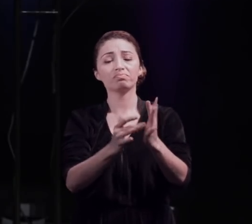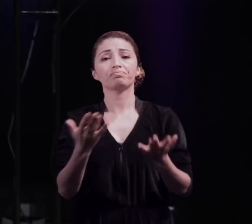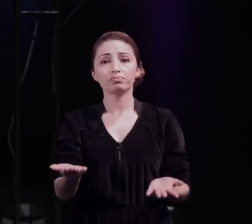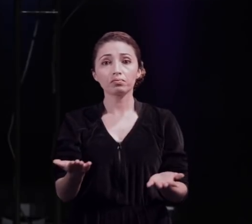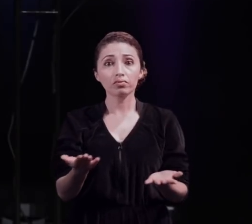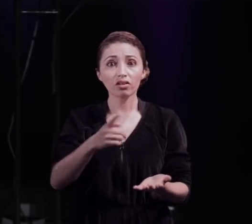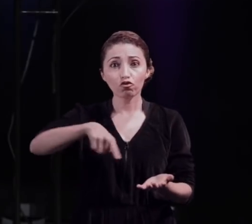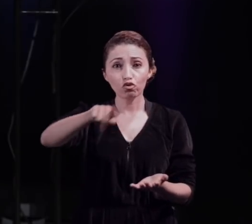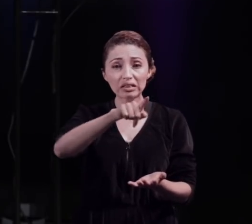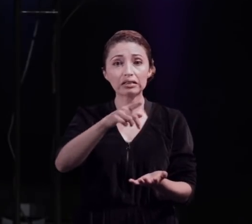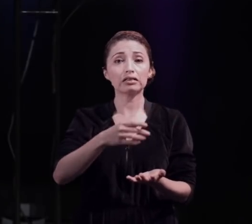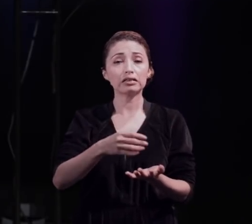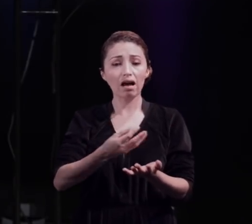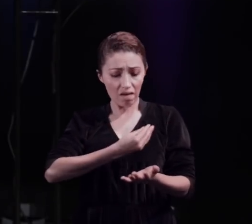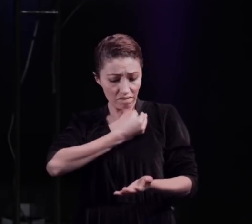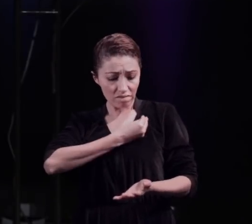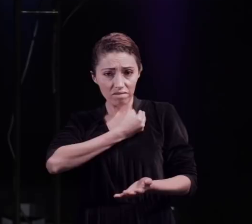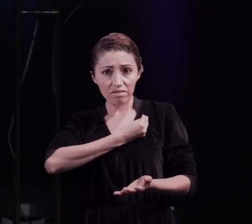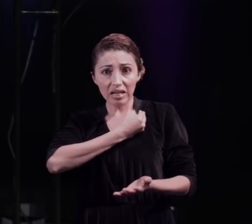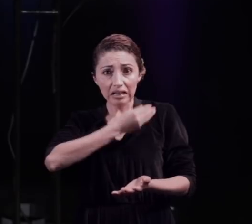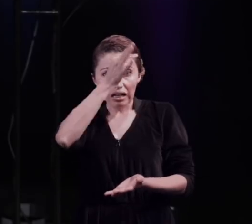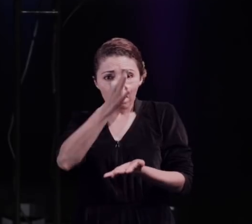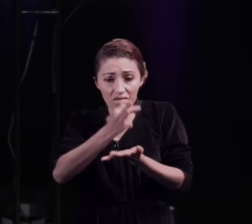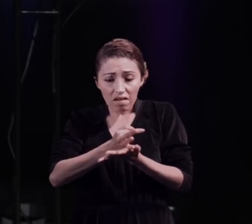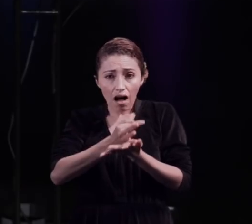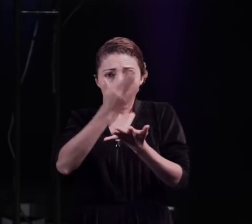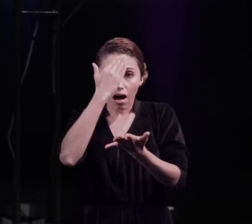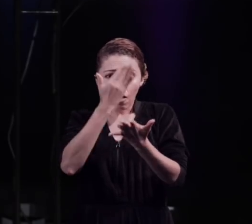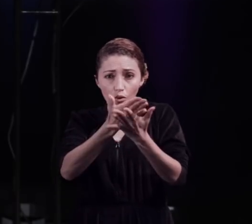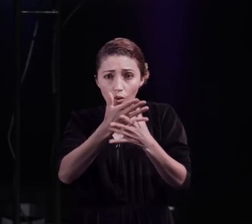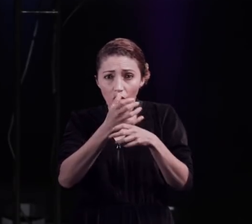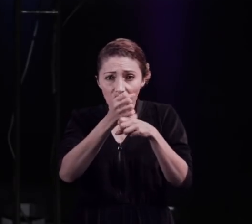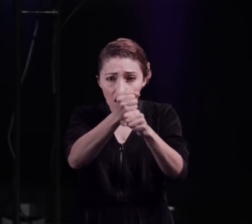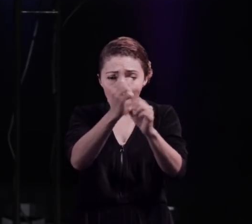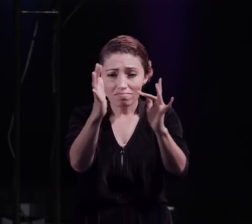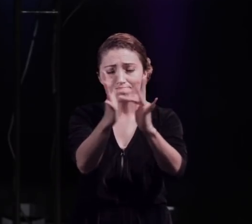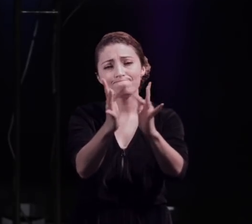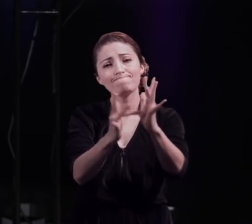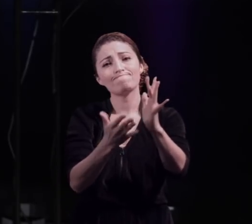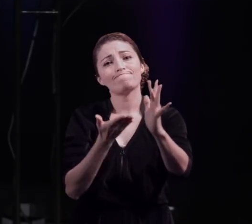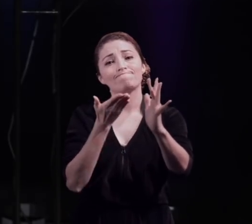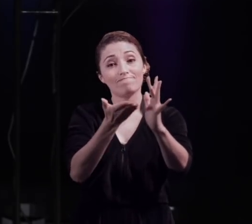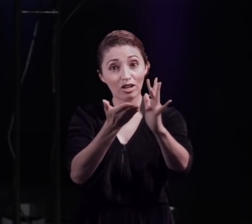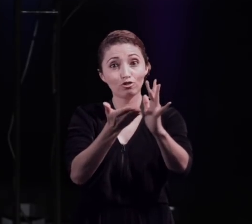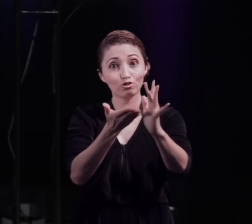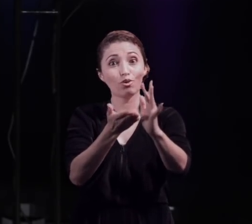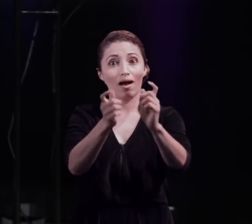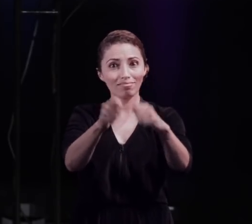sua fé, a sua vida, a sua confiança em Jesus, você não chegará a